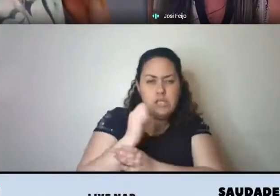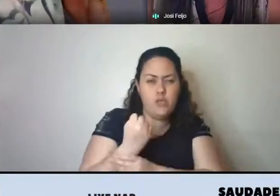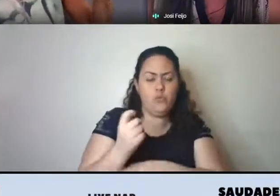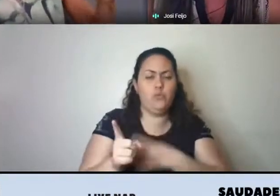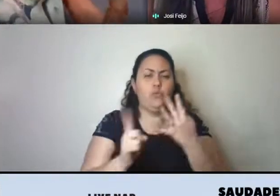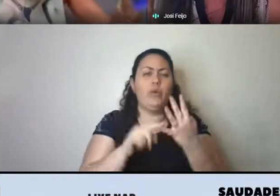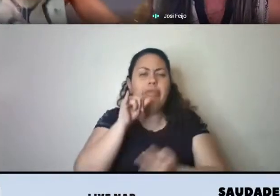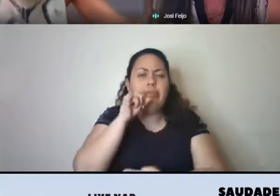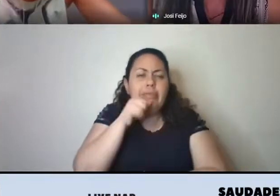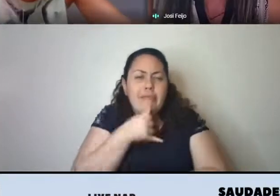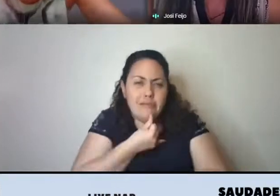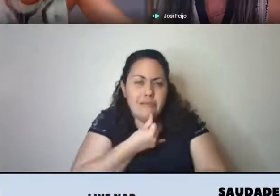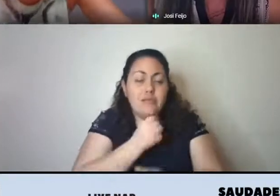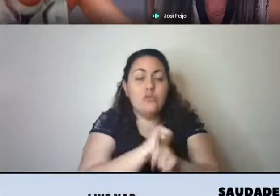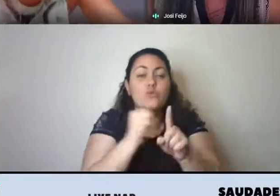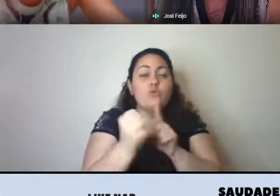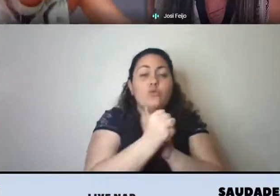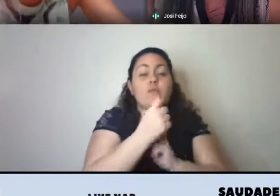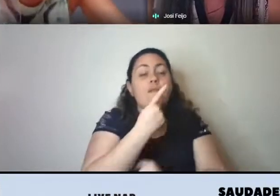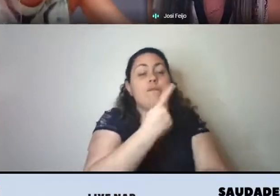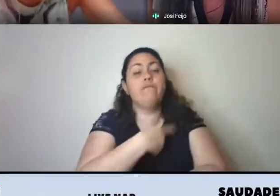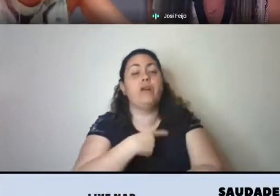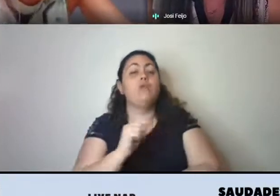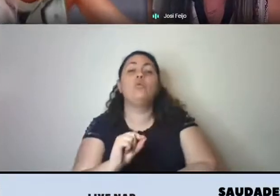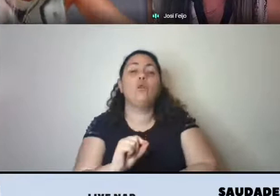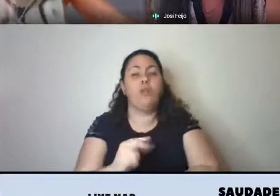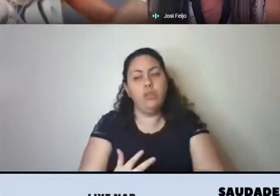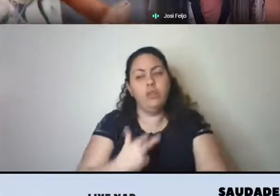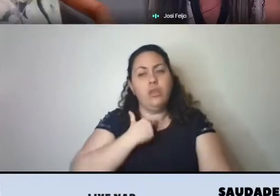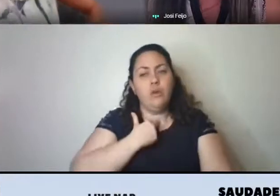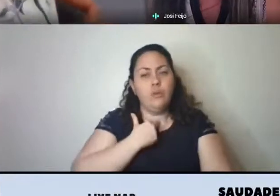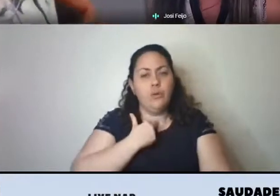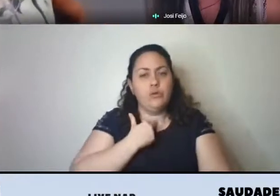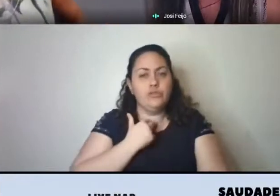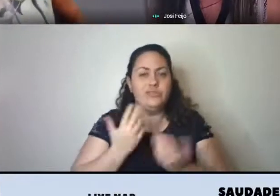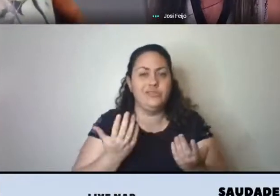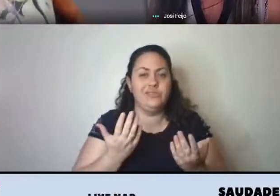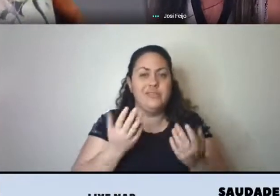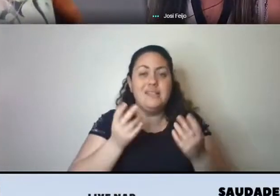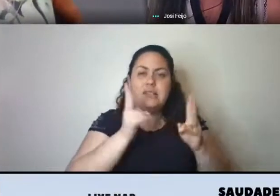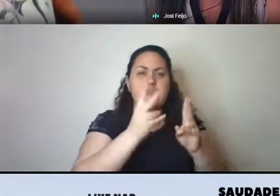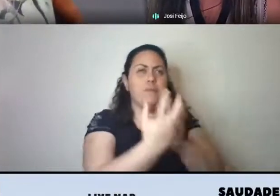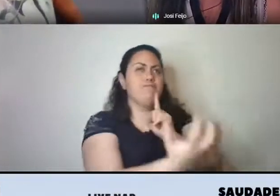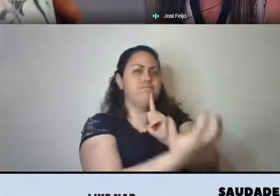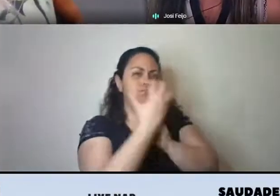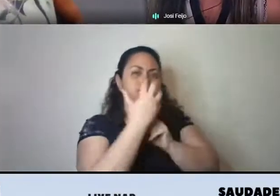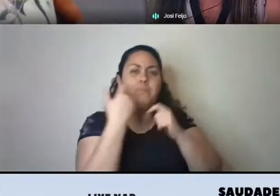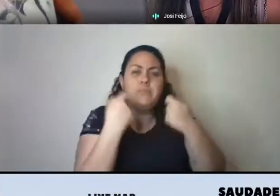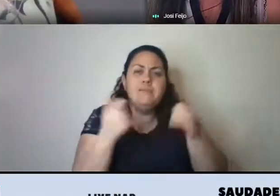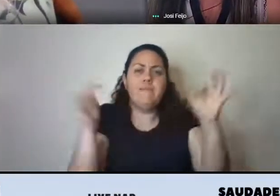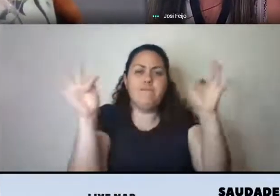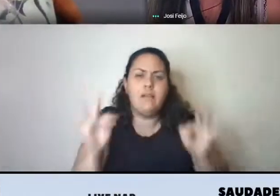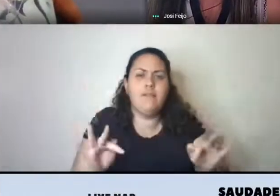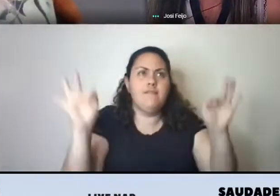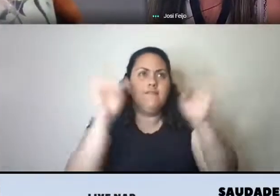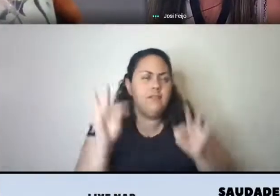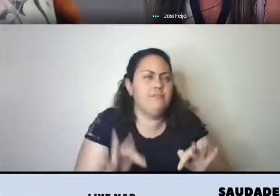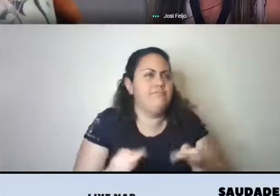são permitidos, né? A gente vive muito uma cultura de ser feliz o tempo todo e, na verdade,